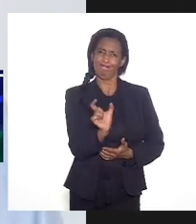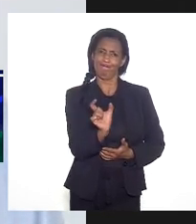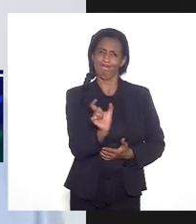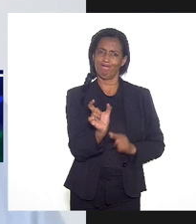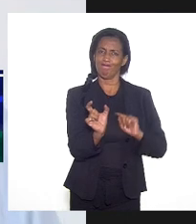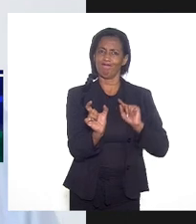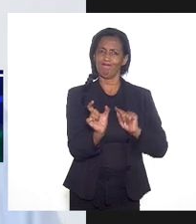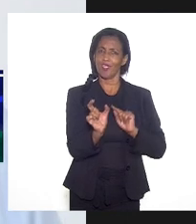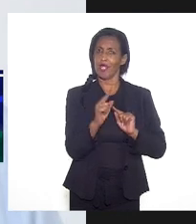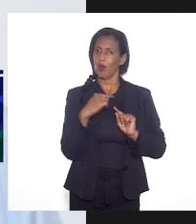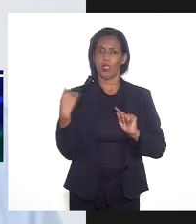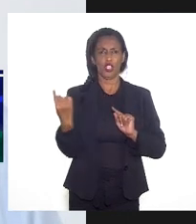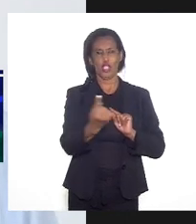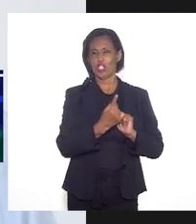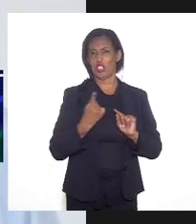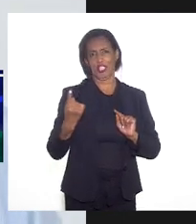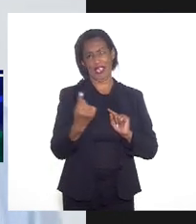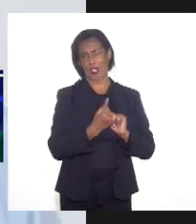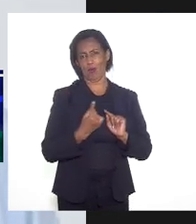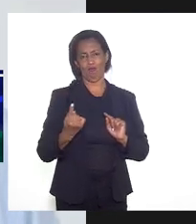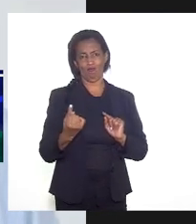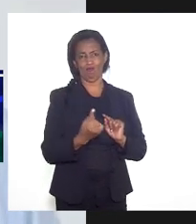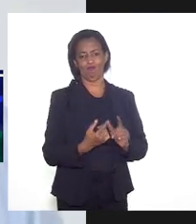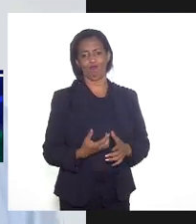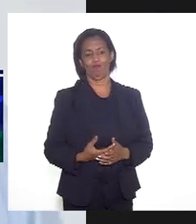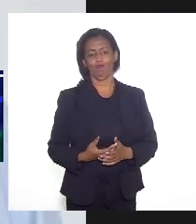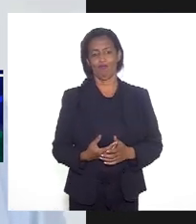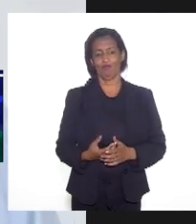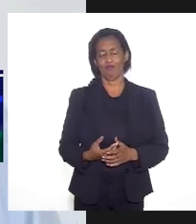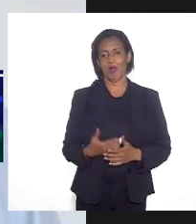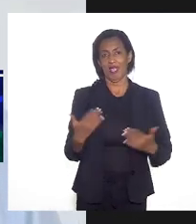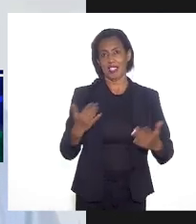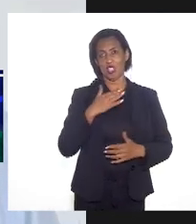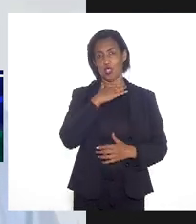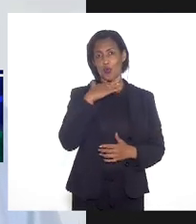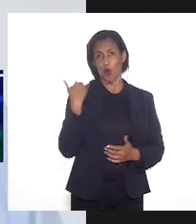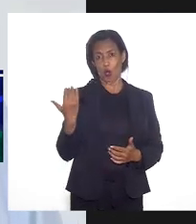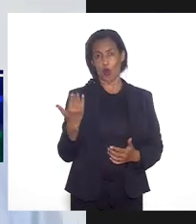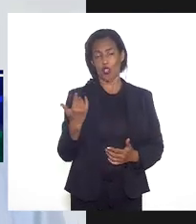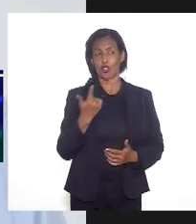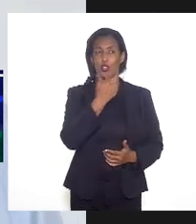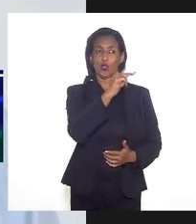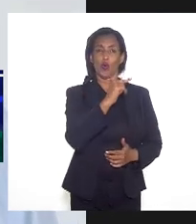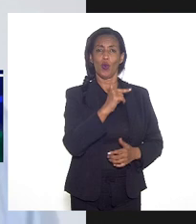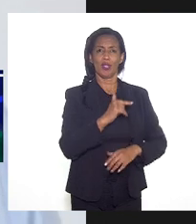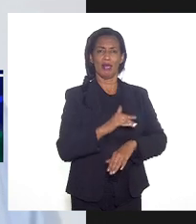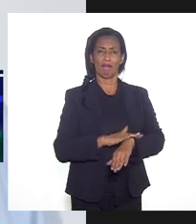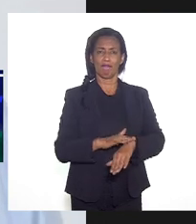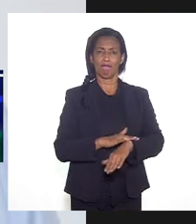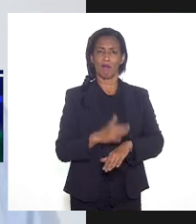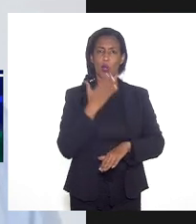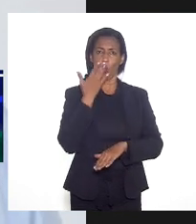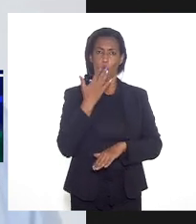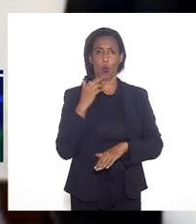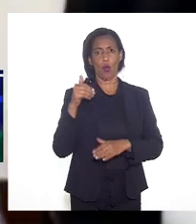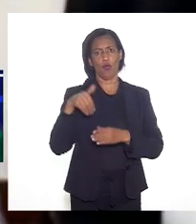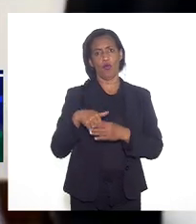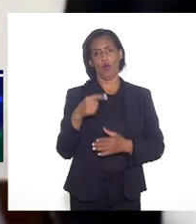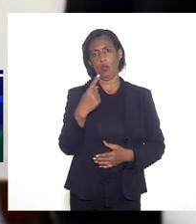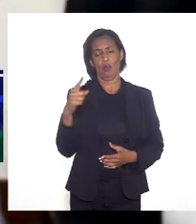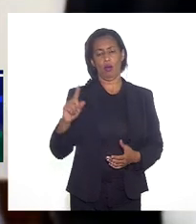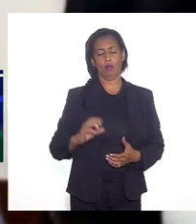não é geral e não abrange também milhares de mortos de outra cor de pele, eu voto não.